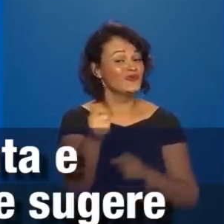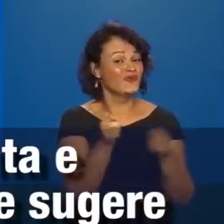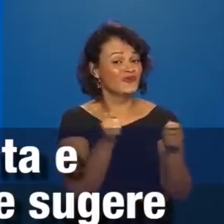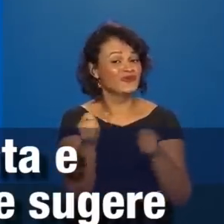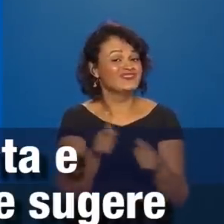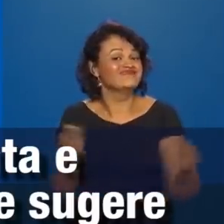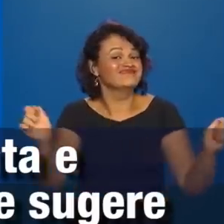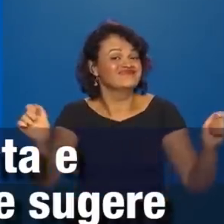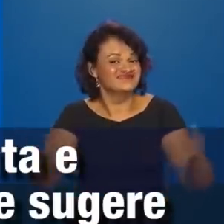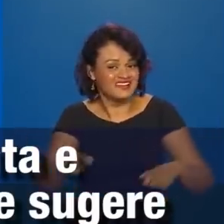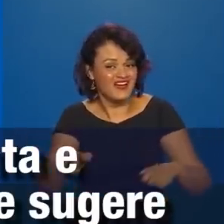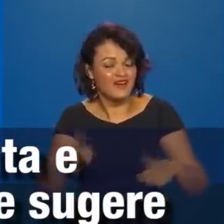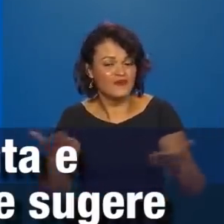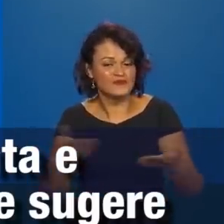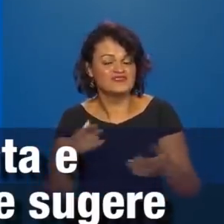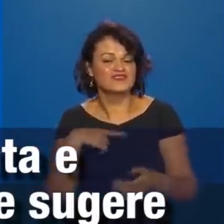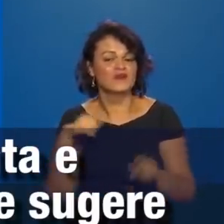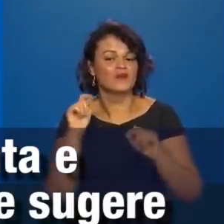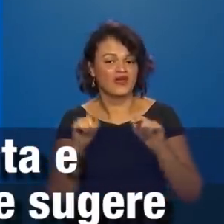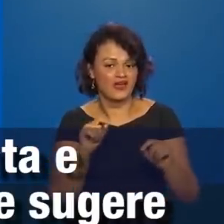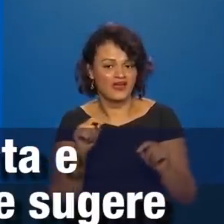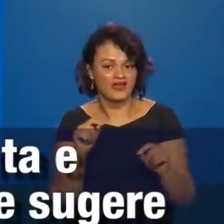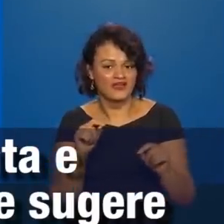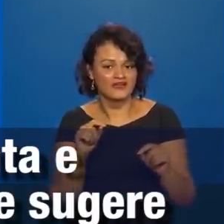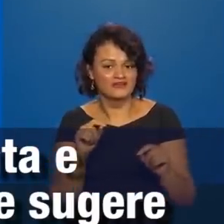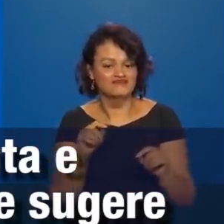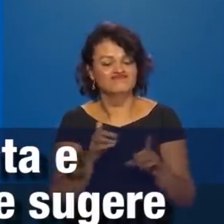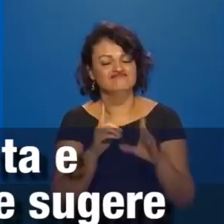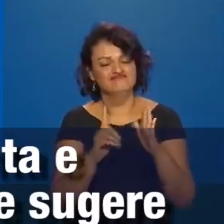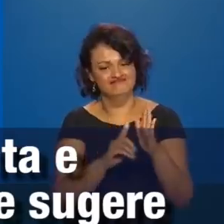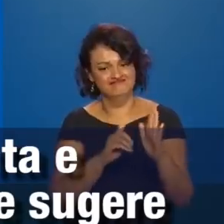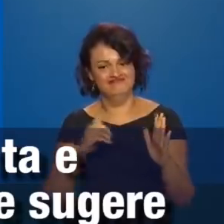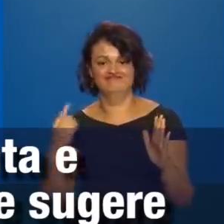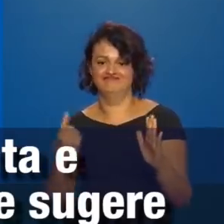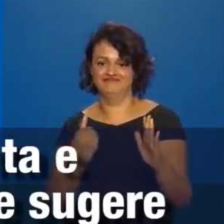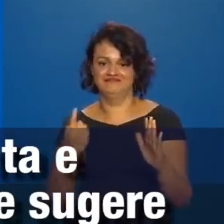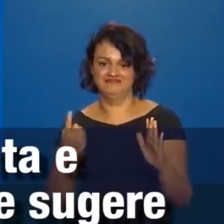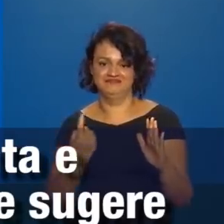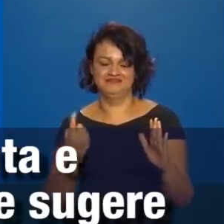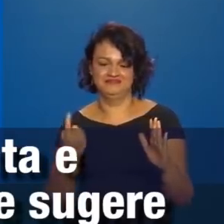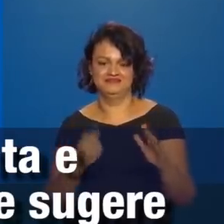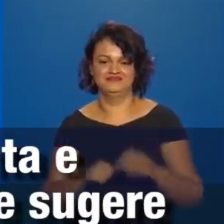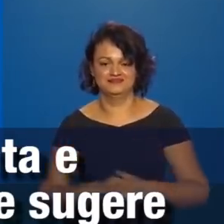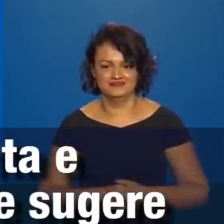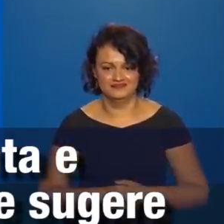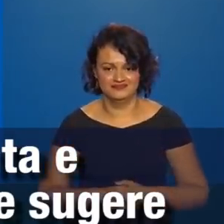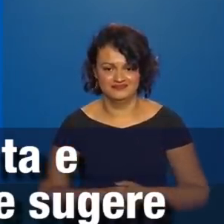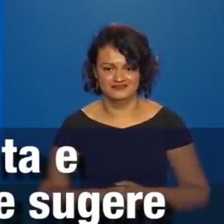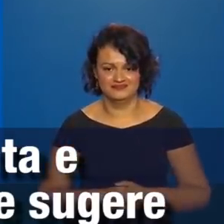existente, possível, disponível, é o distanciamento social.